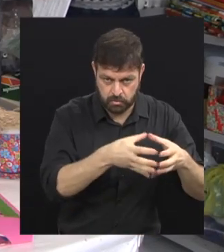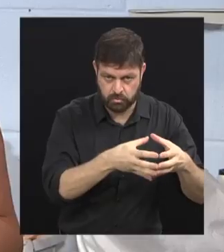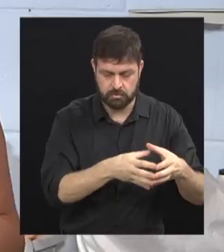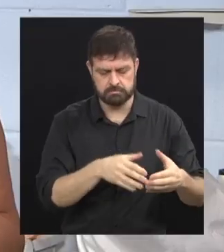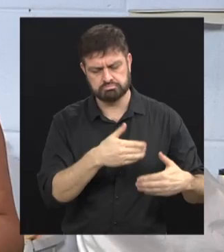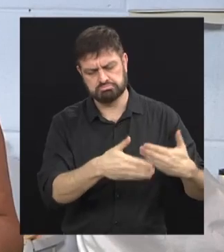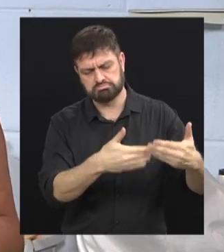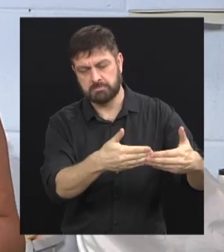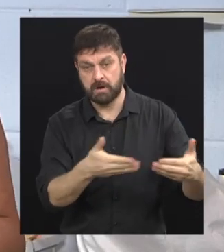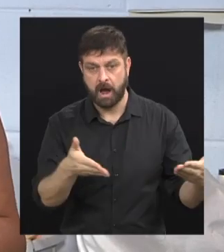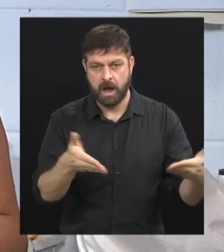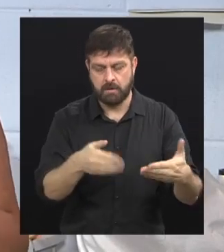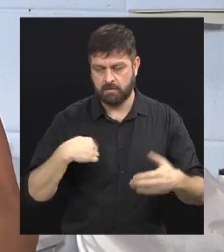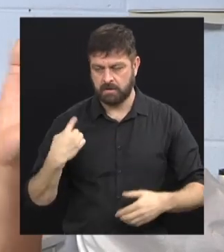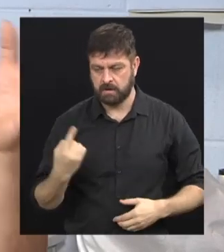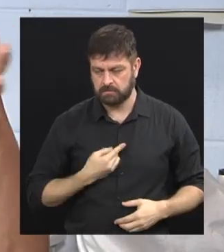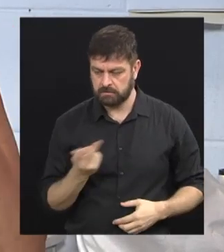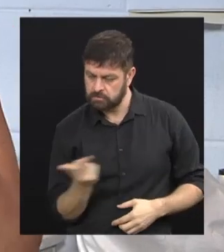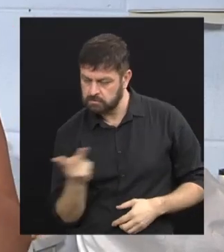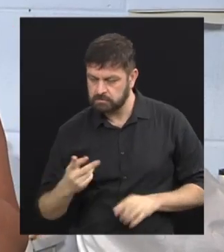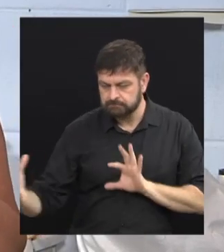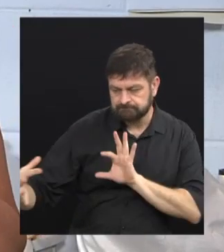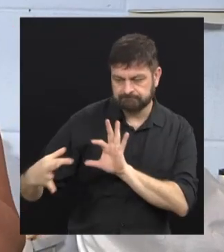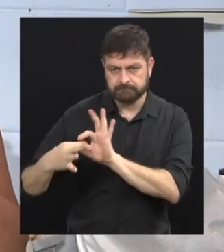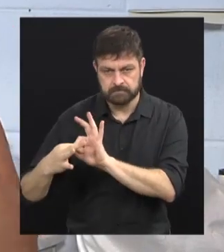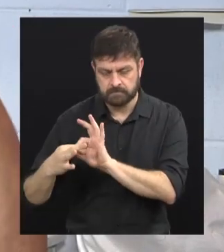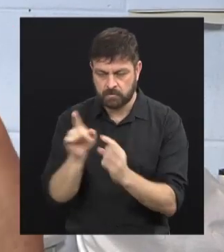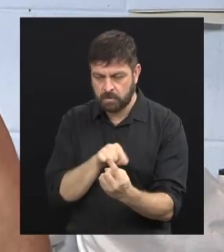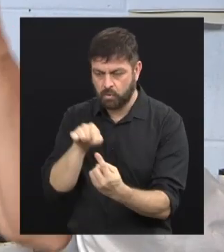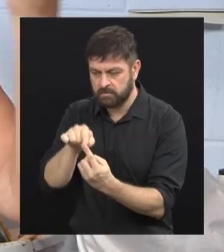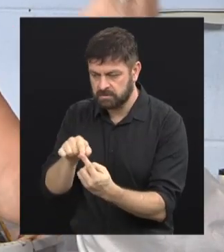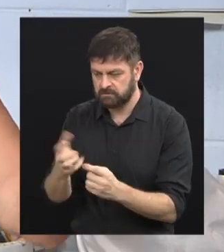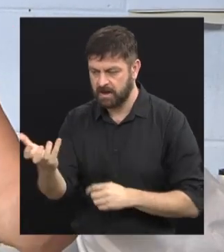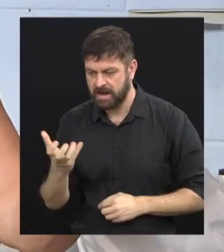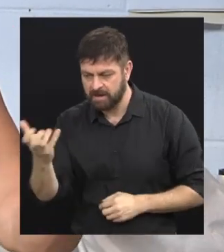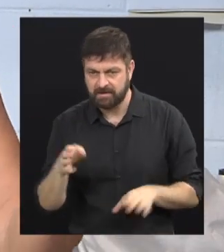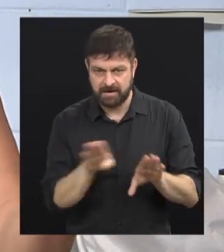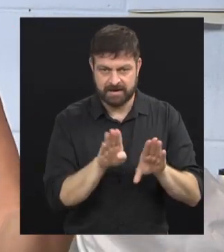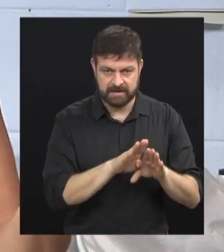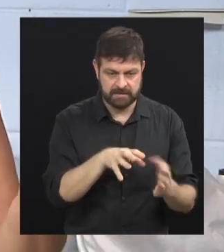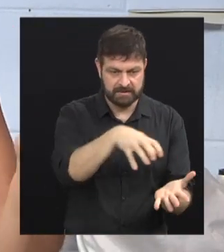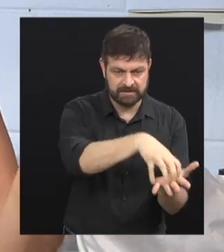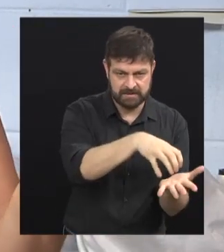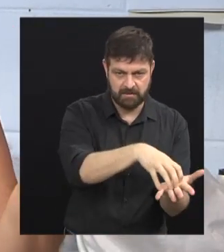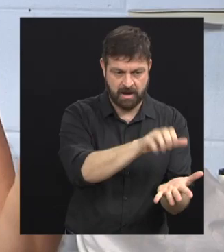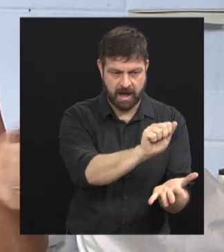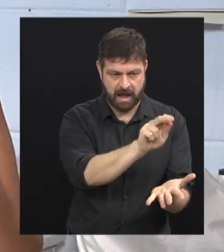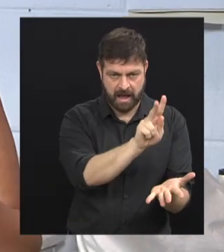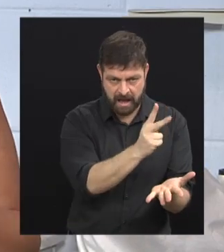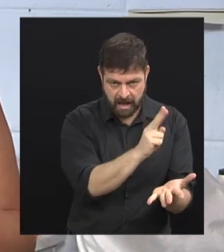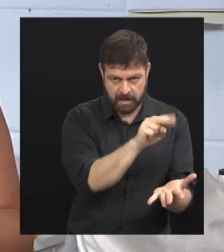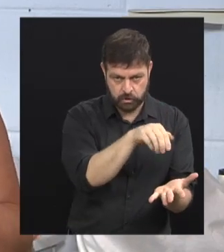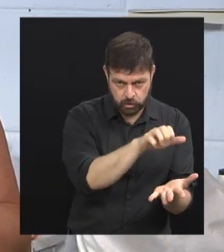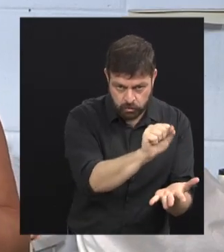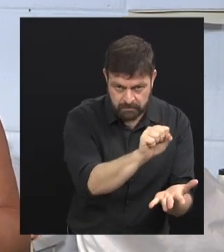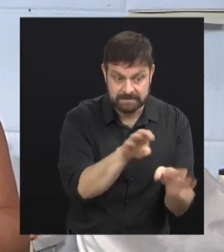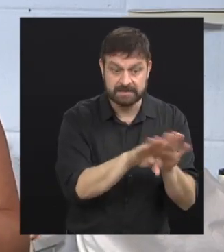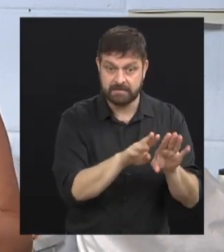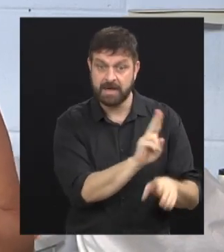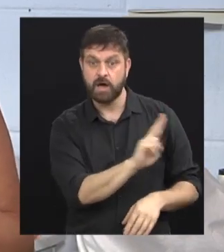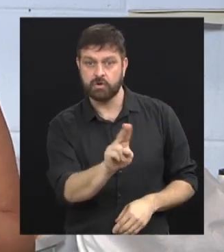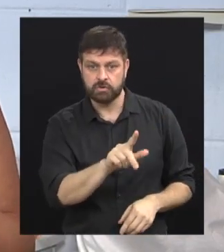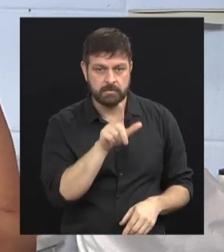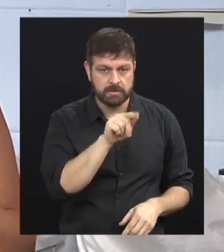algum tempo e agora nós nos juntamos, porque o objetivo do Quero Quero e do Enhumas é o mesmo. Enhumas também é um